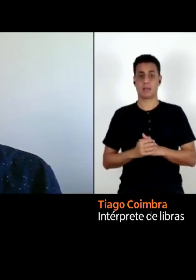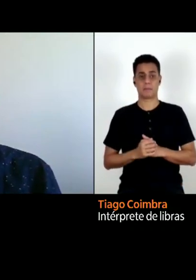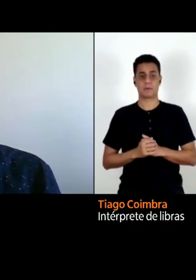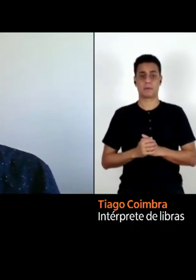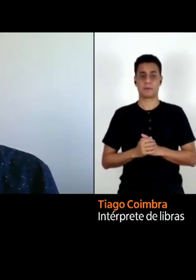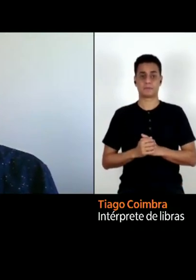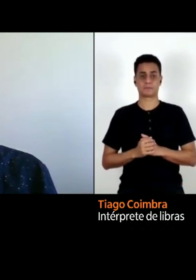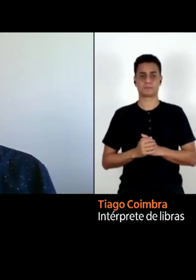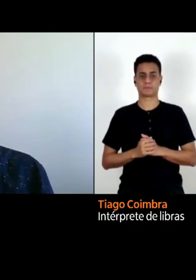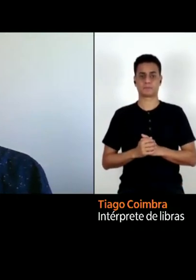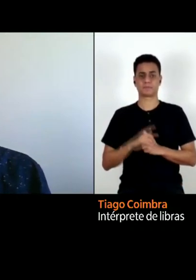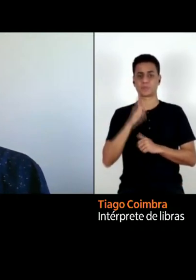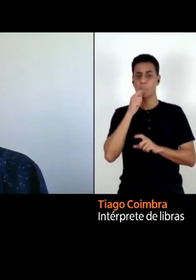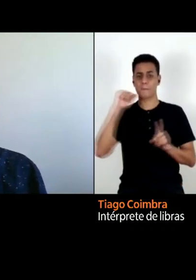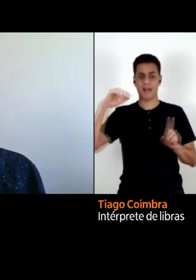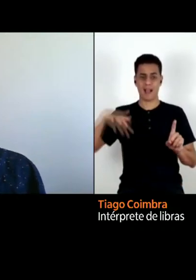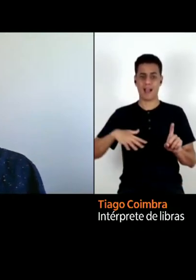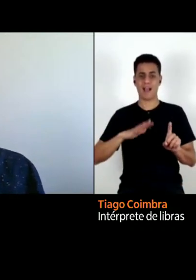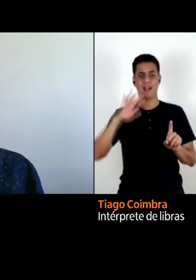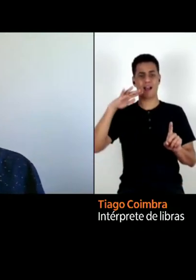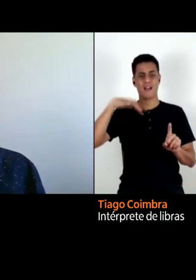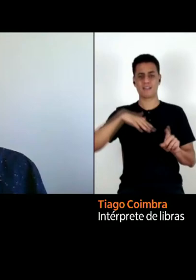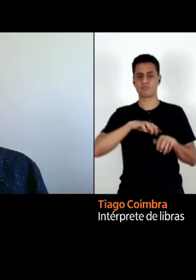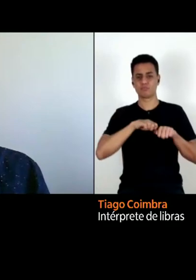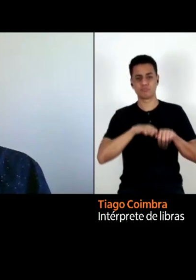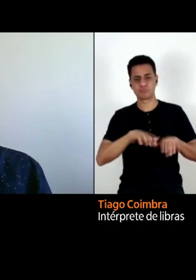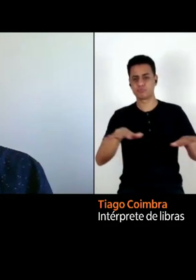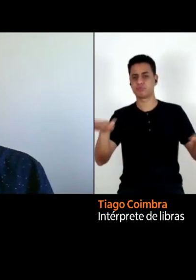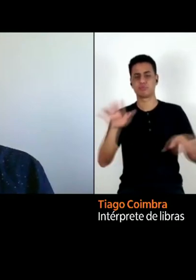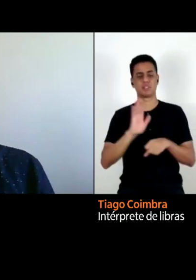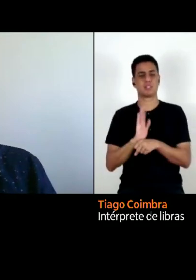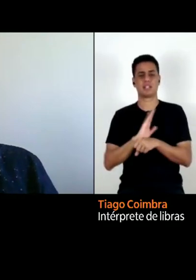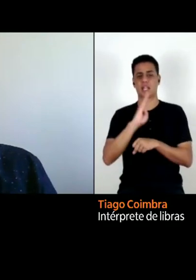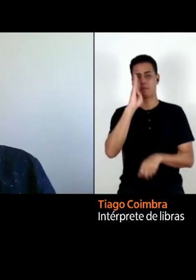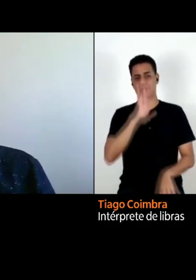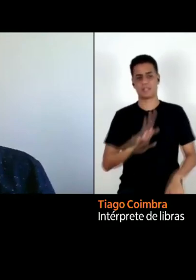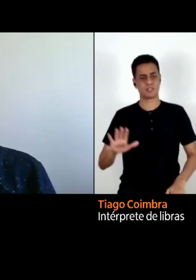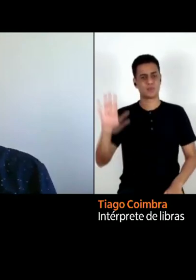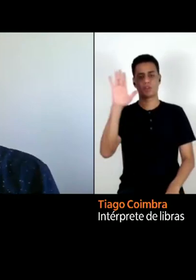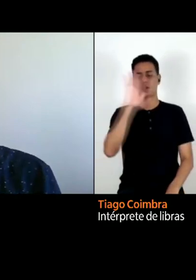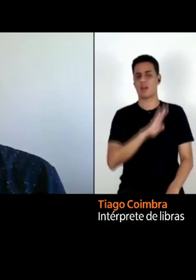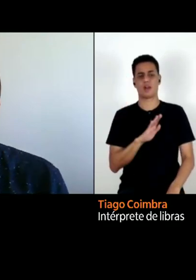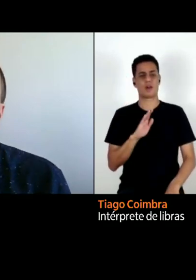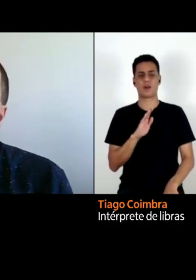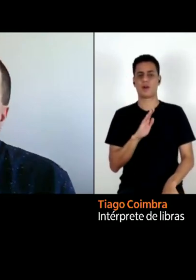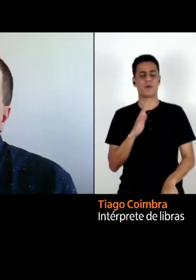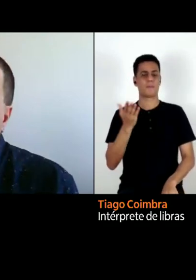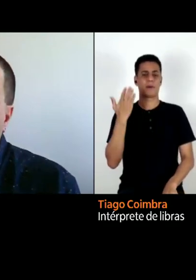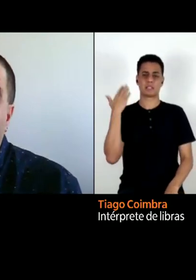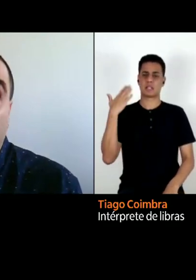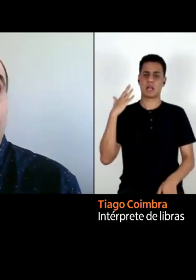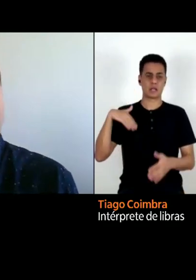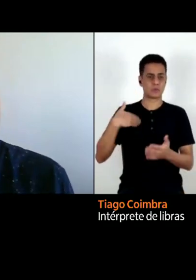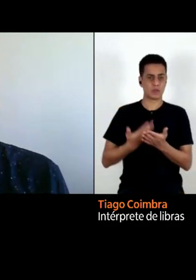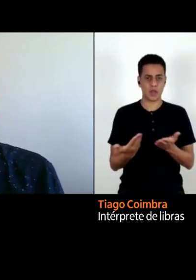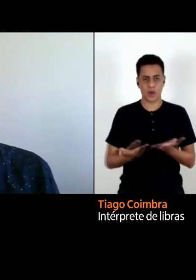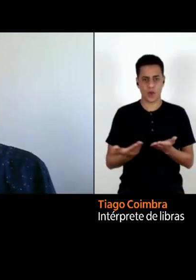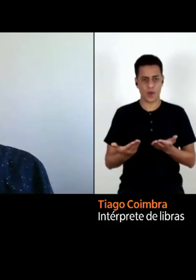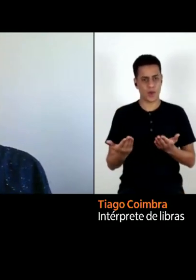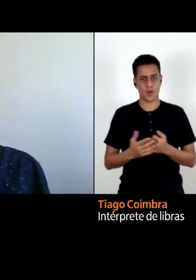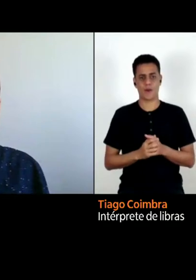ao longo do cinema nacional, desde seus primórdios, temos aqui Limite, até o cinema